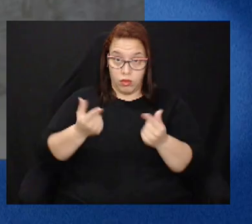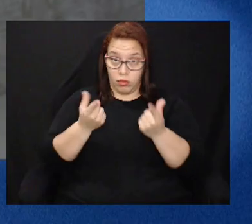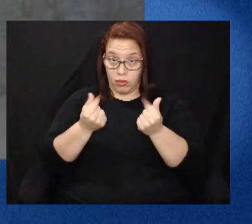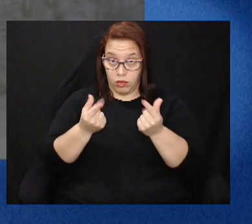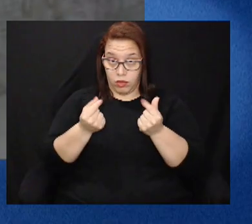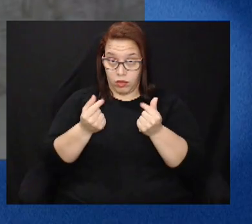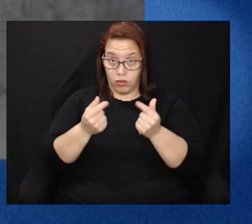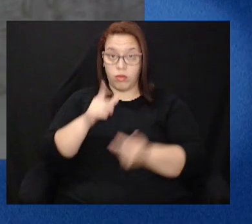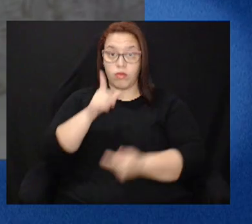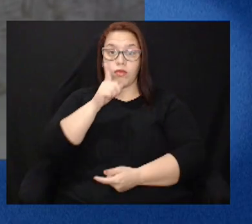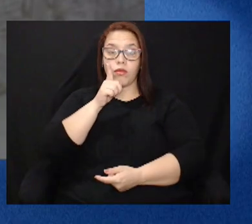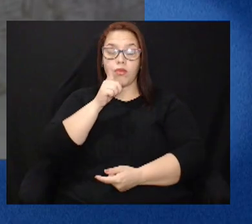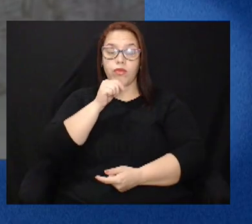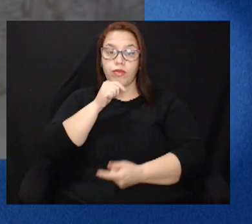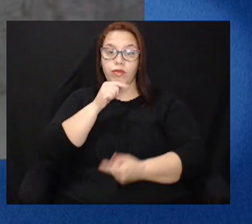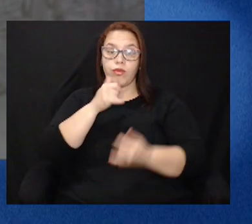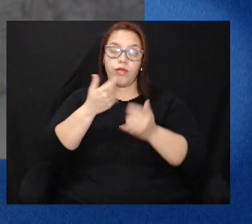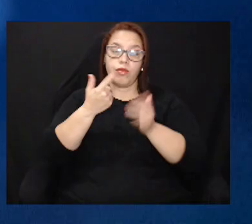água.